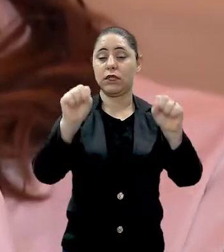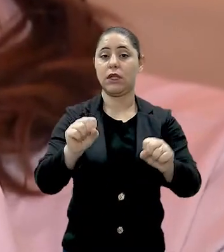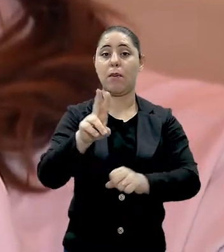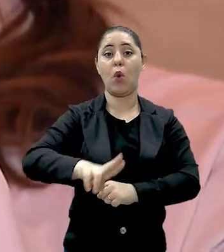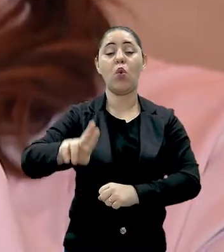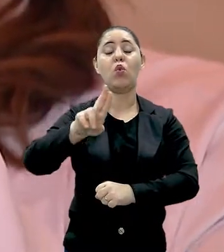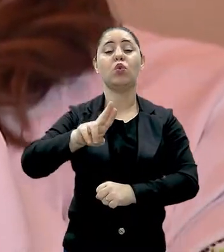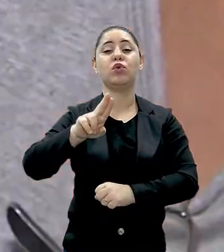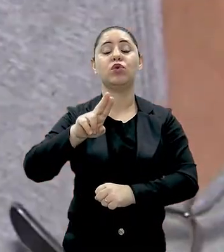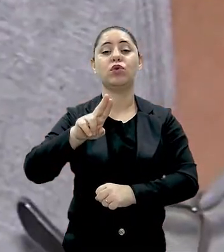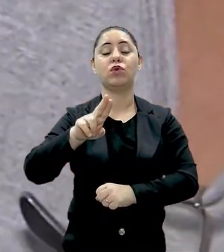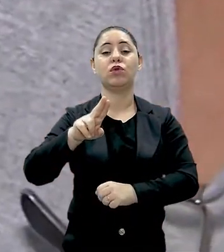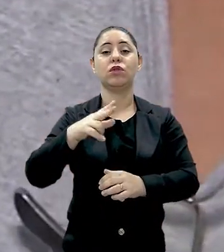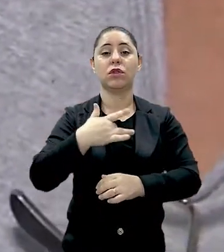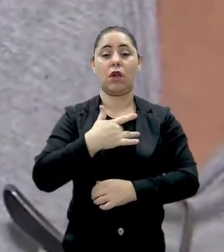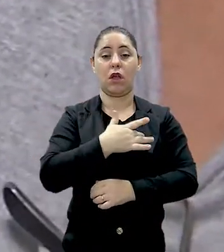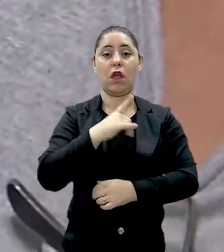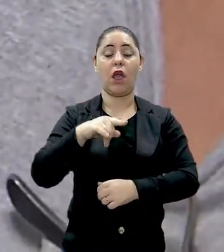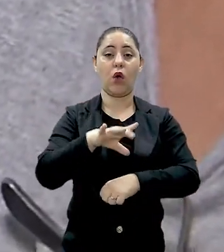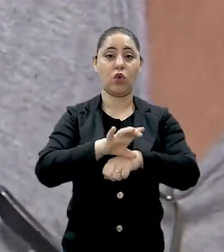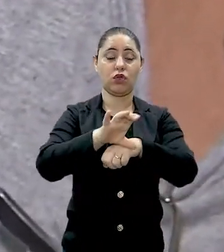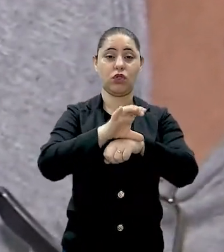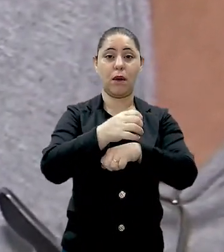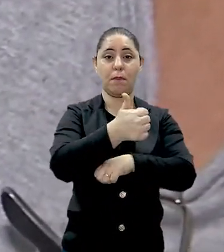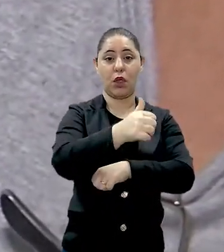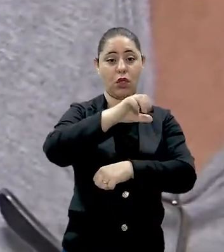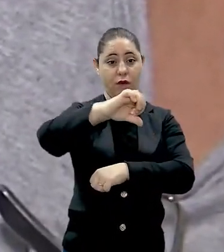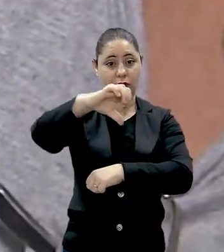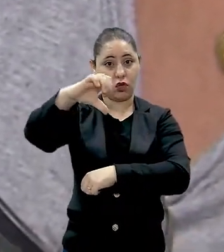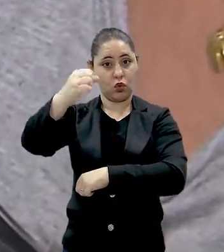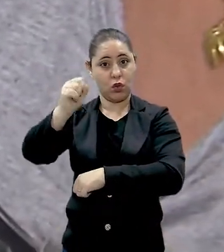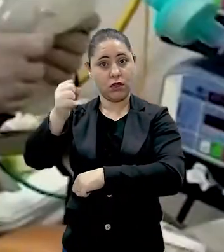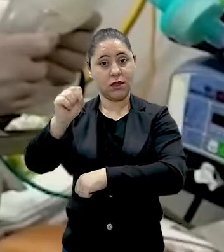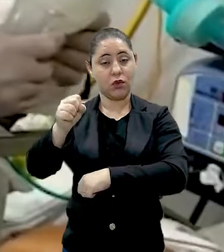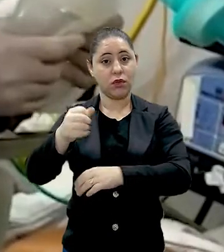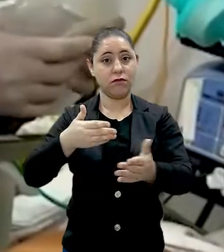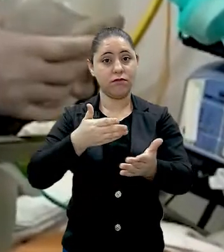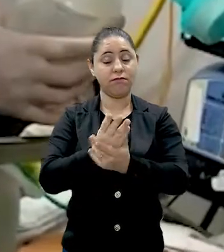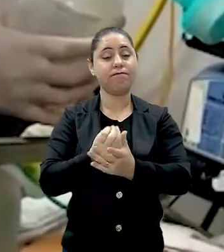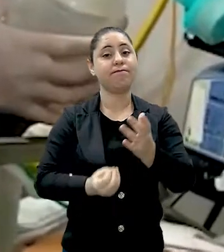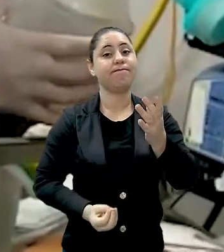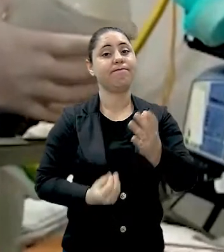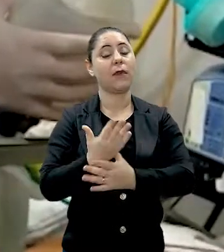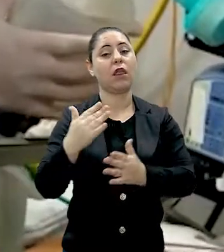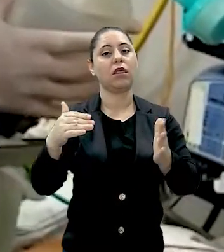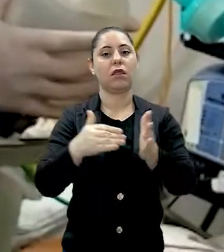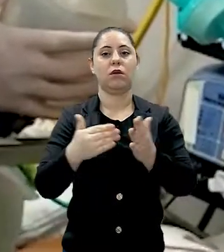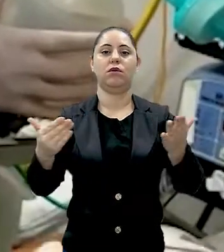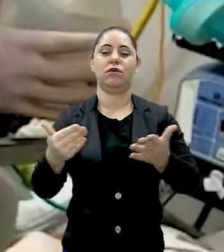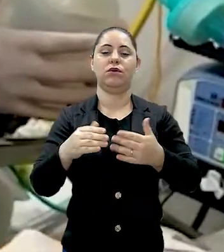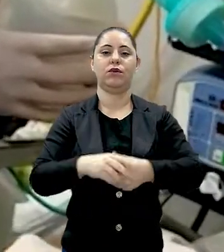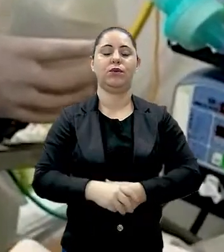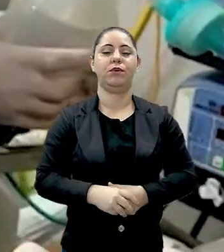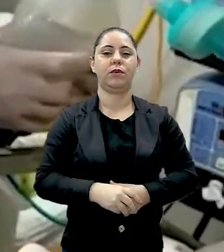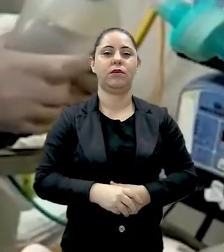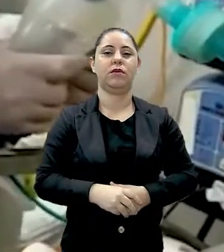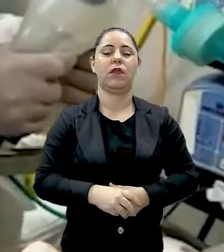tivéssemos o Sistema Único de Saúde, que é uma conquista da Constituição de 1988, né? E que até